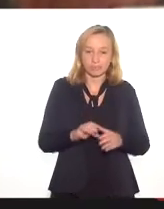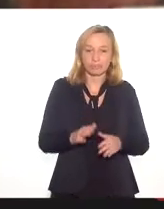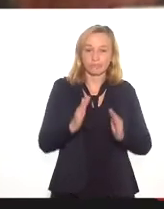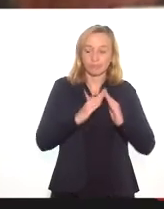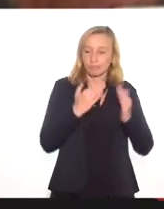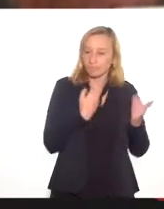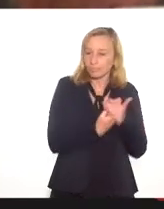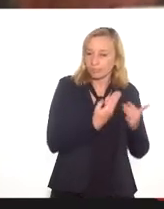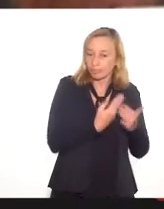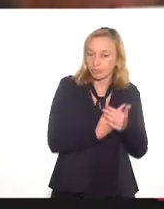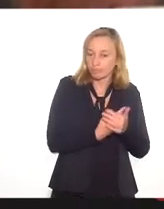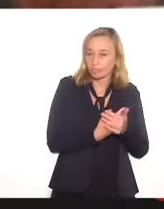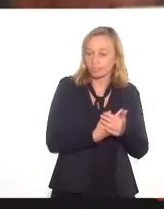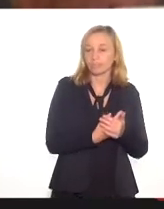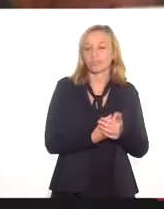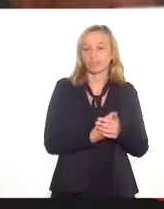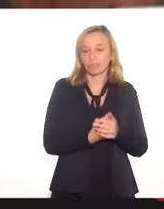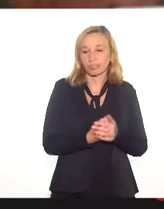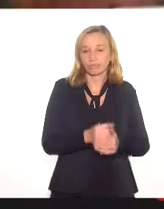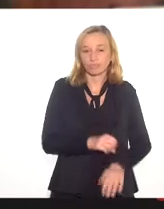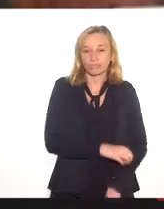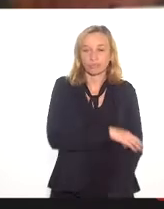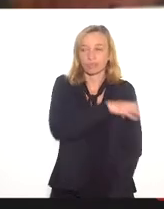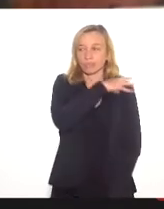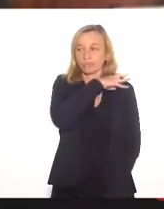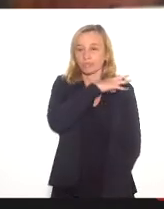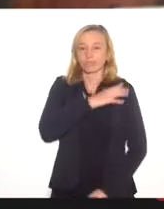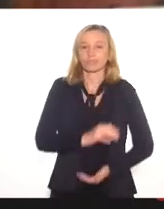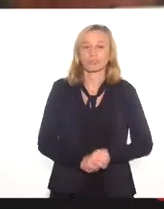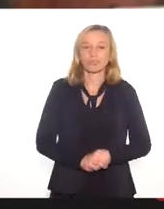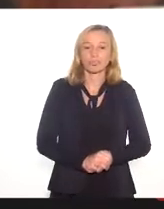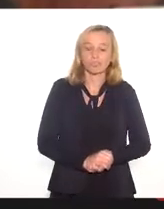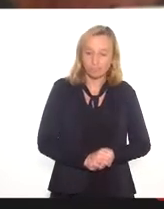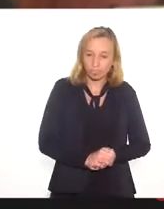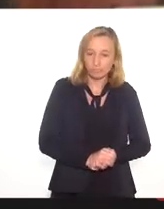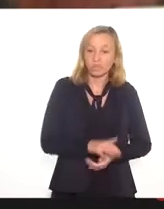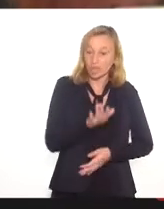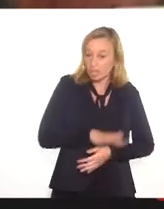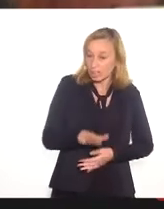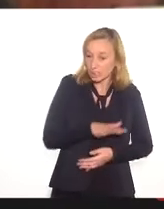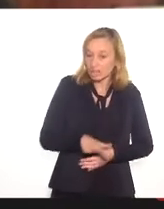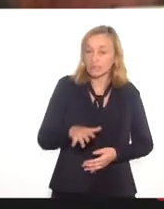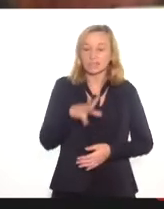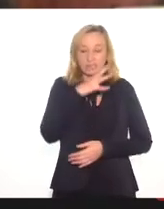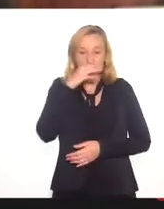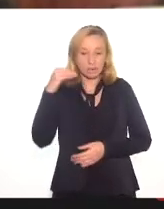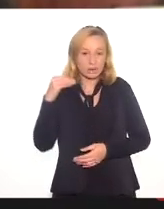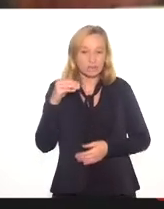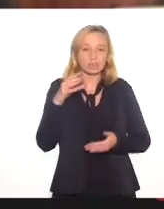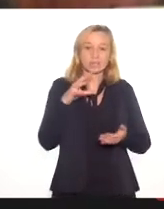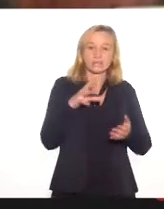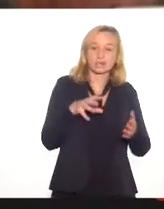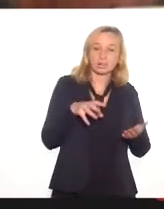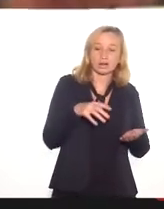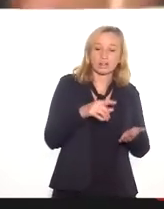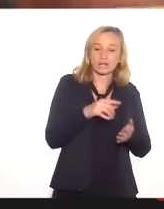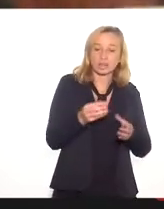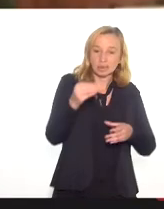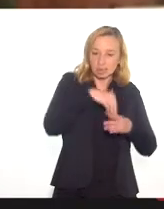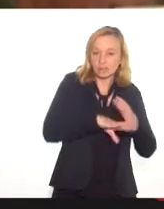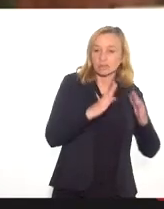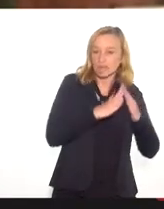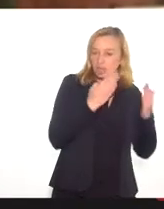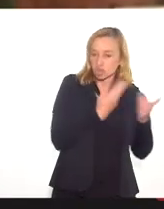a escolarização, anos de escolaridade, escolarização, crianças, adolescentes matriculados na